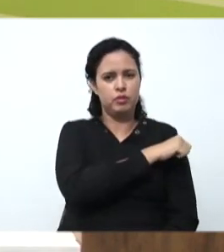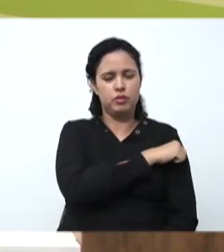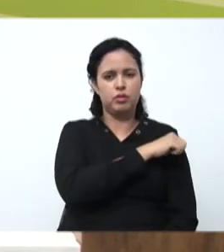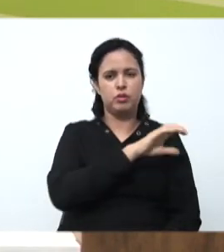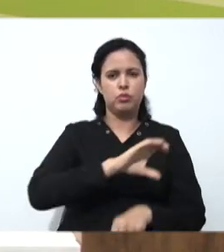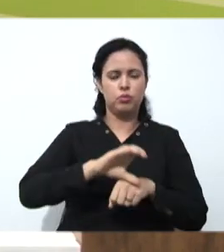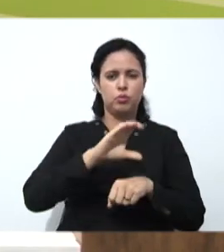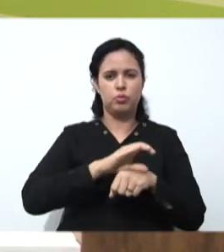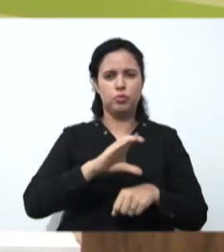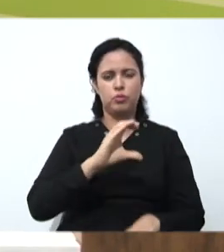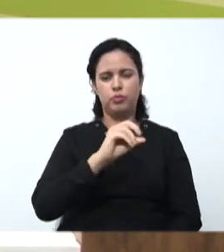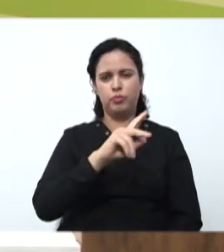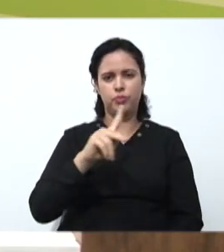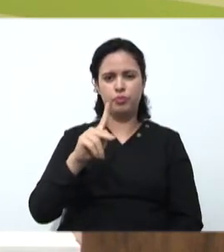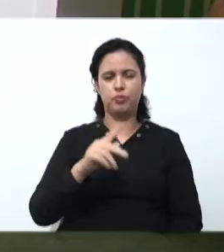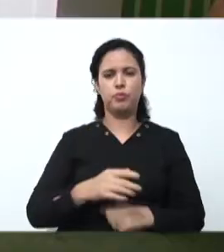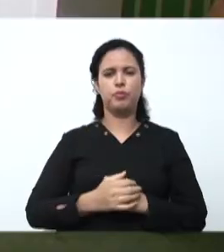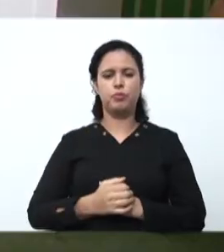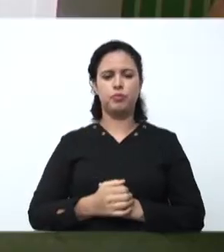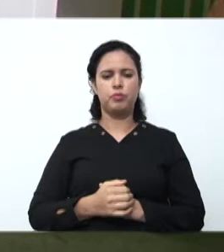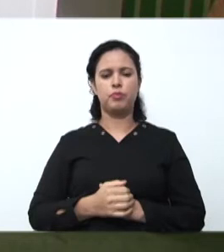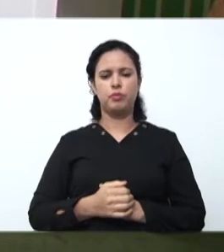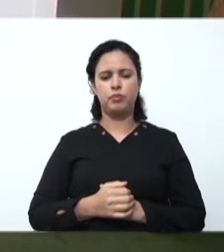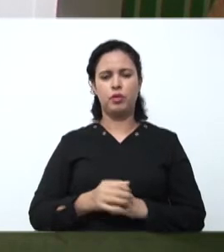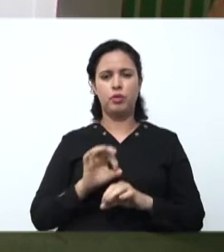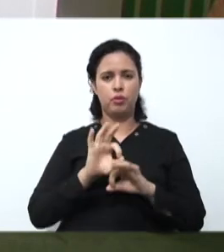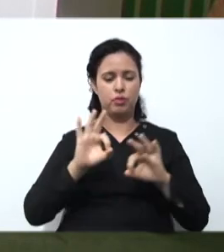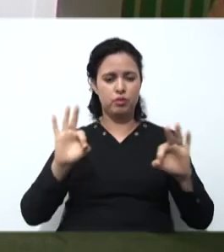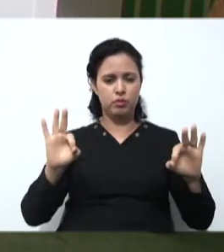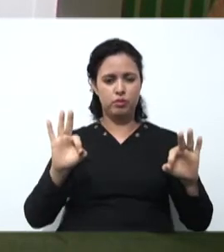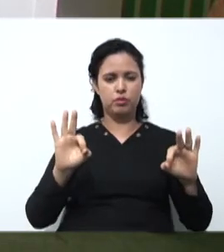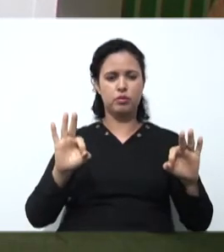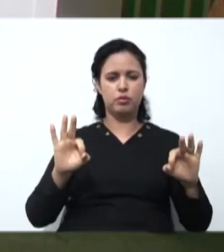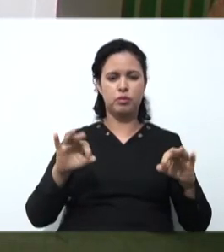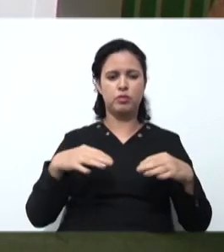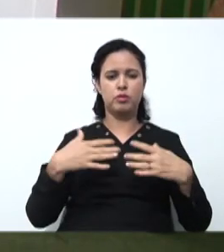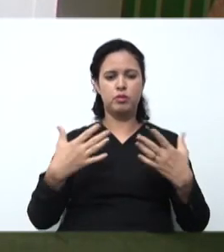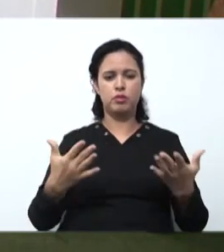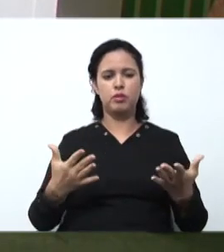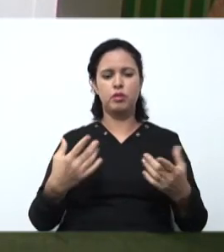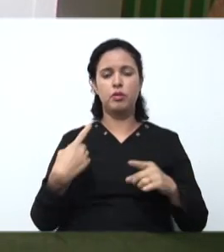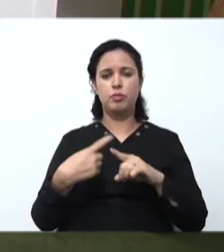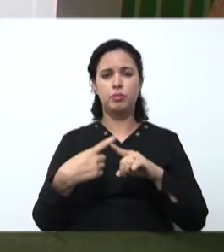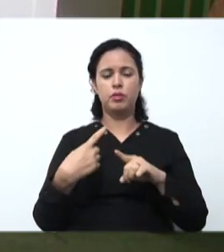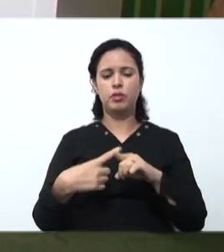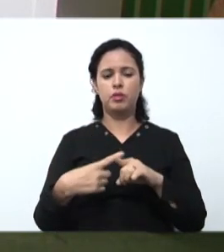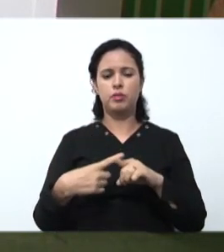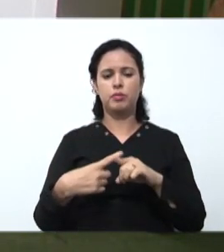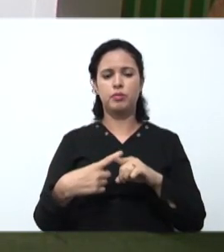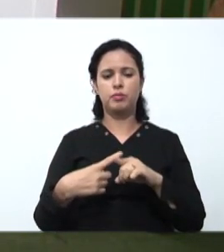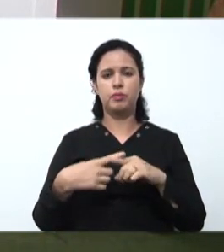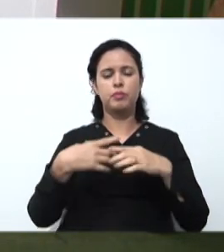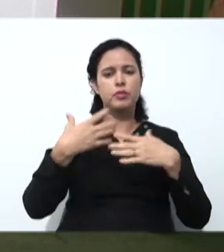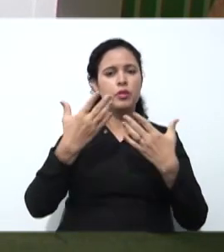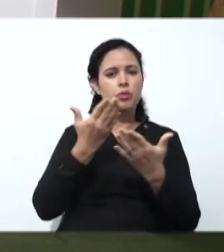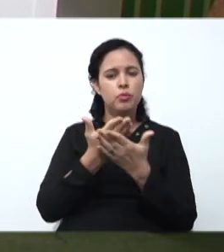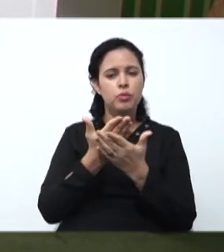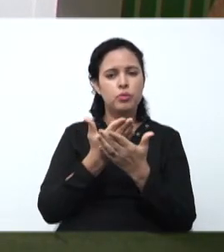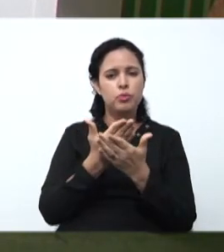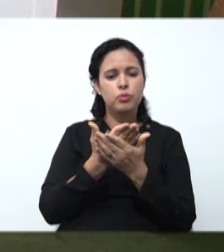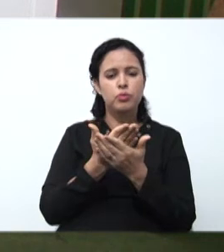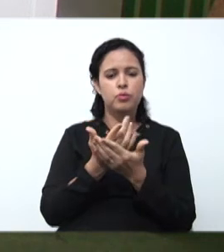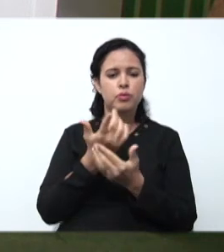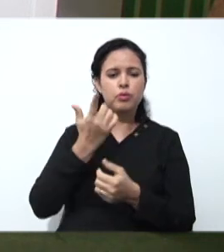curso de cooperativismo, né? Isso é ótimo, ter esse reconhecimento, né, gente? Porque a partir desse estudo vocês vão